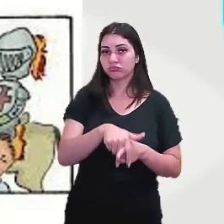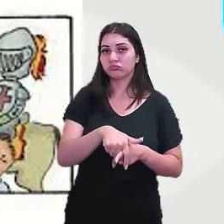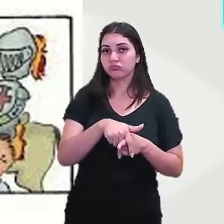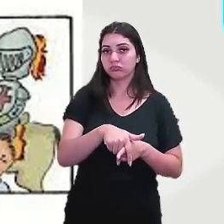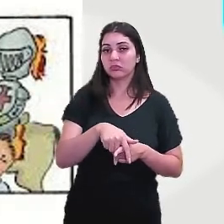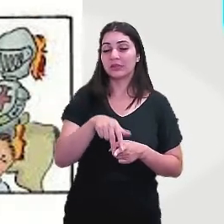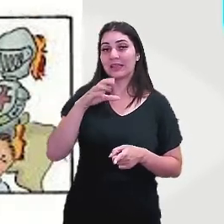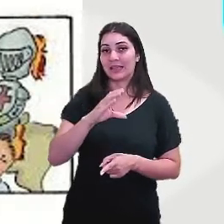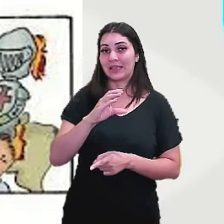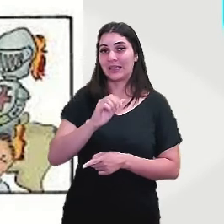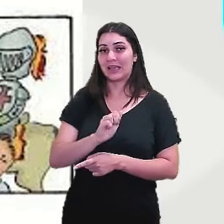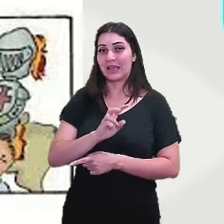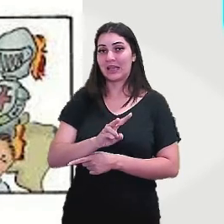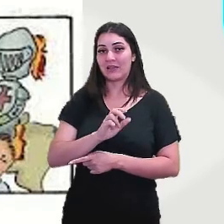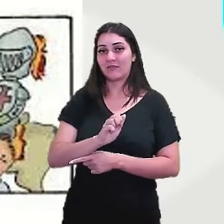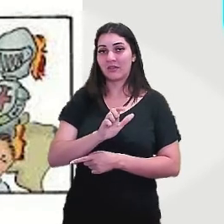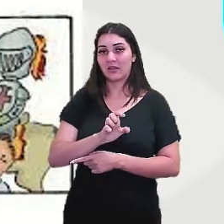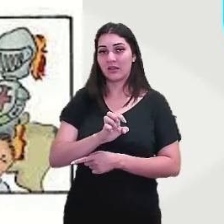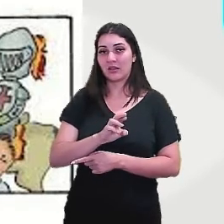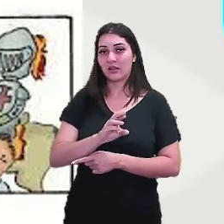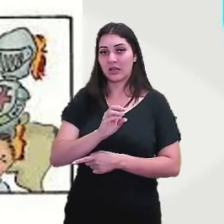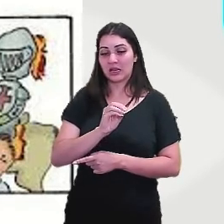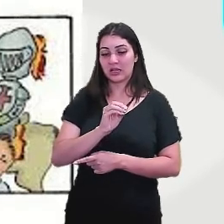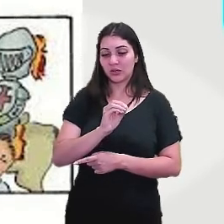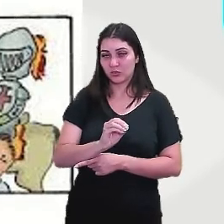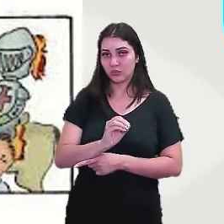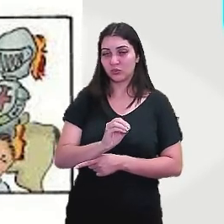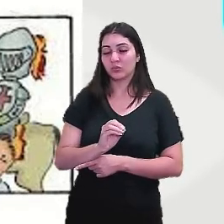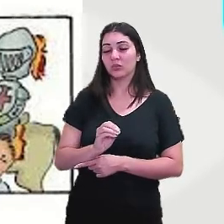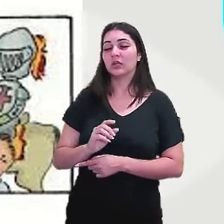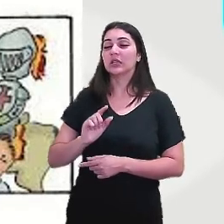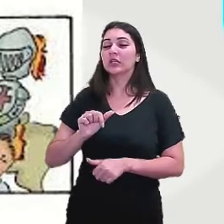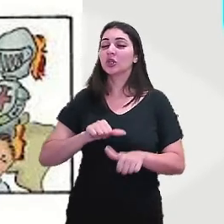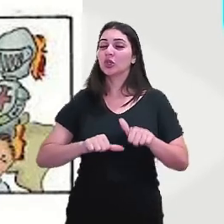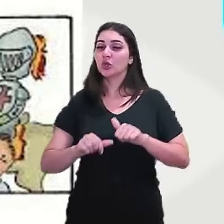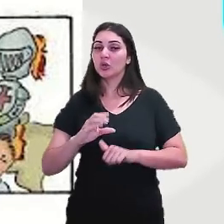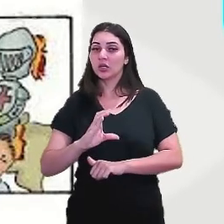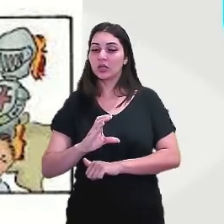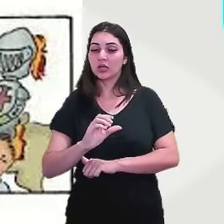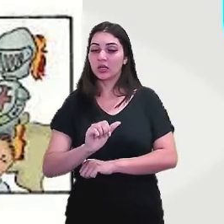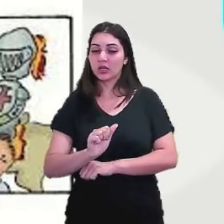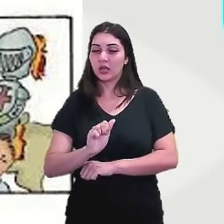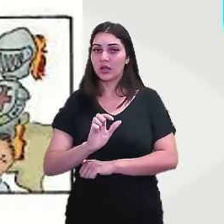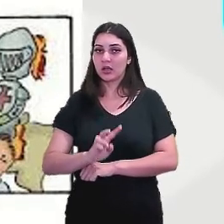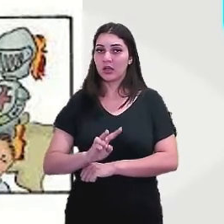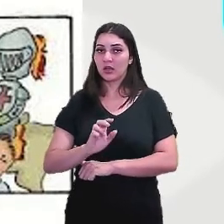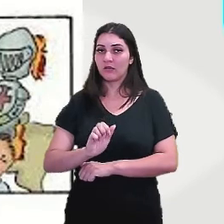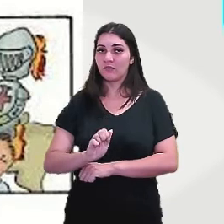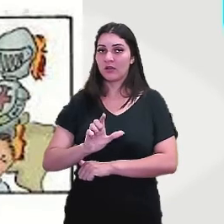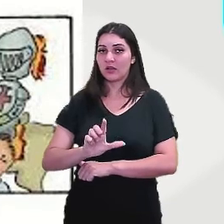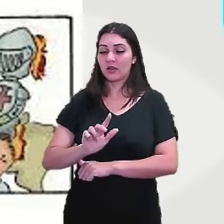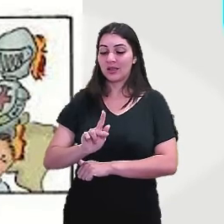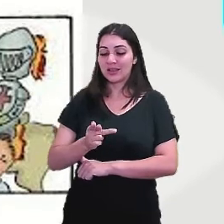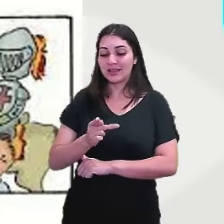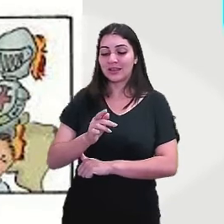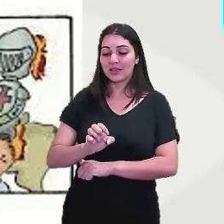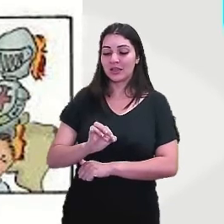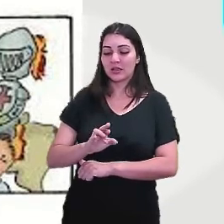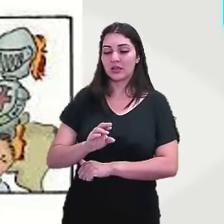isso? Essa tirinha também é um exemplo de palavras homônimas. Cavaleiro com